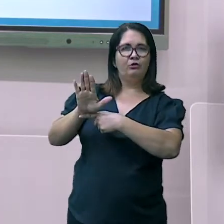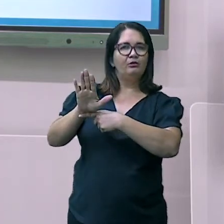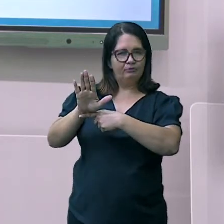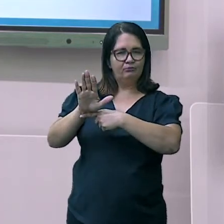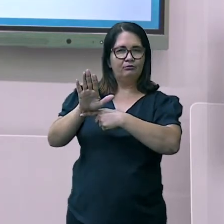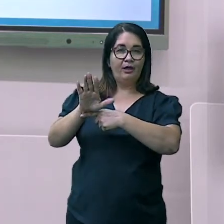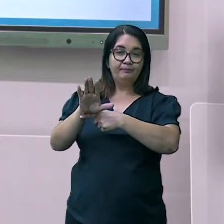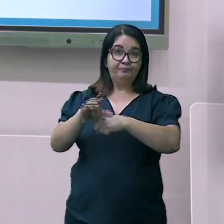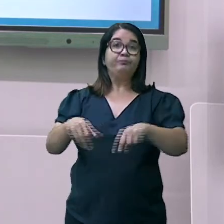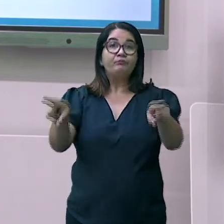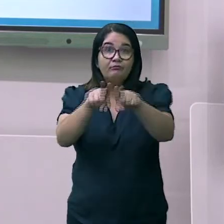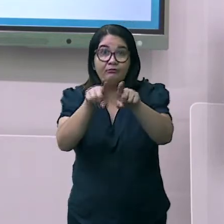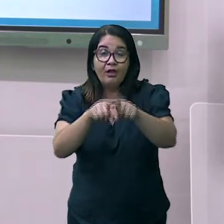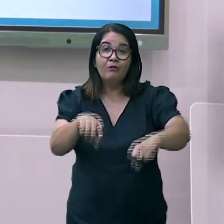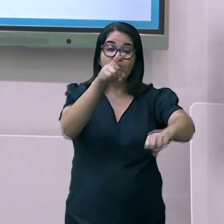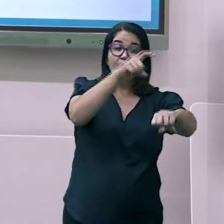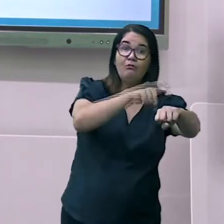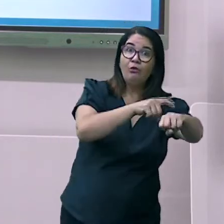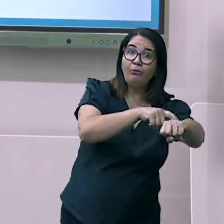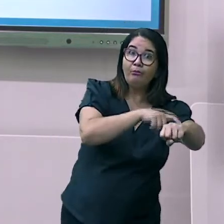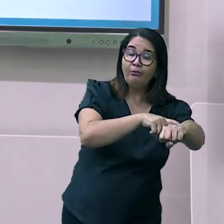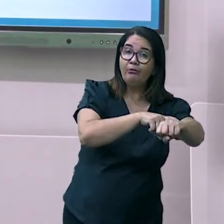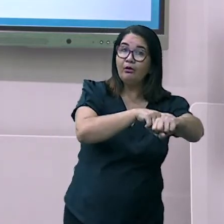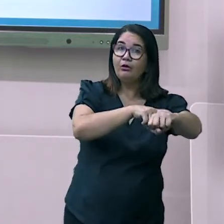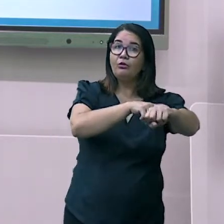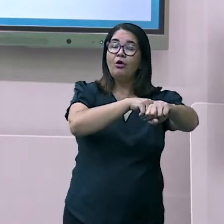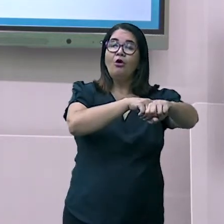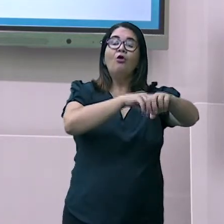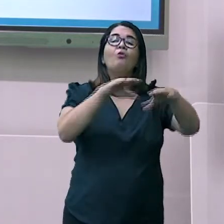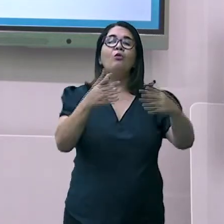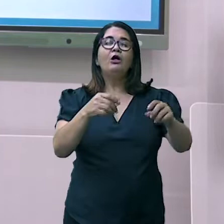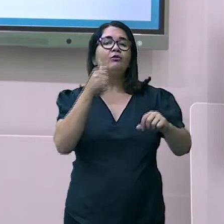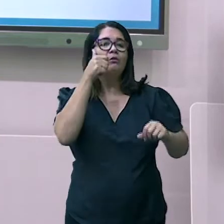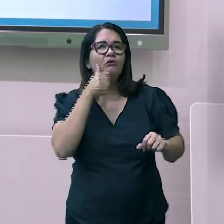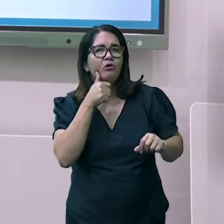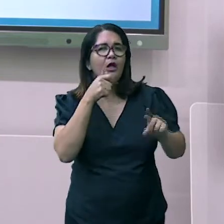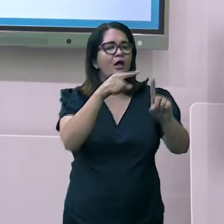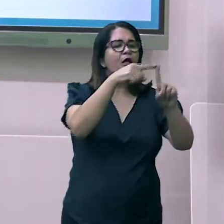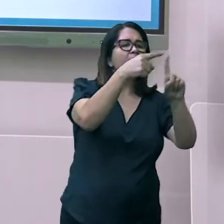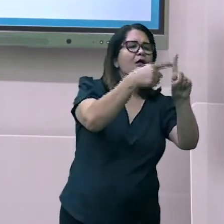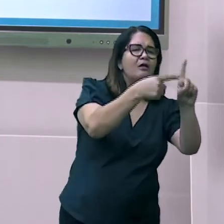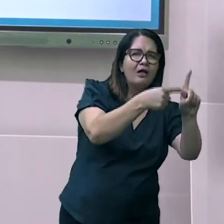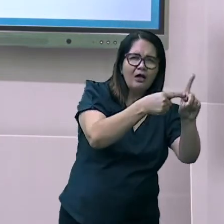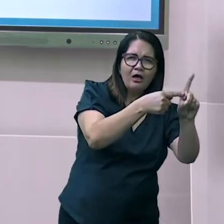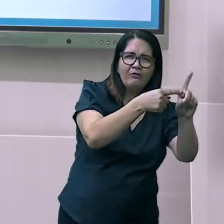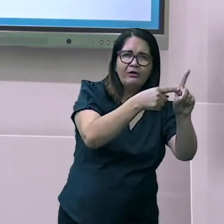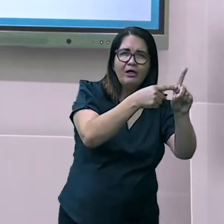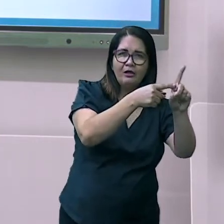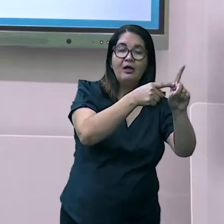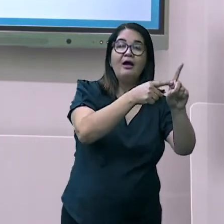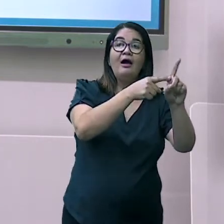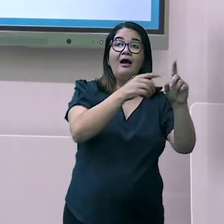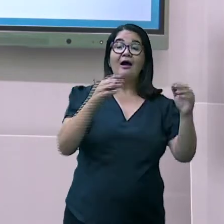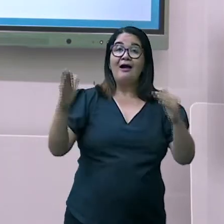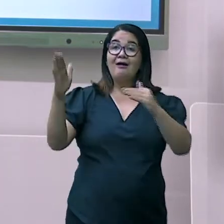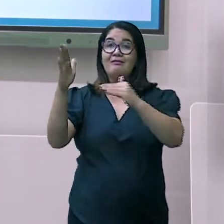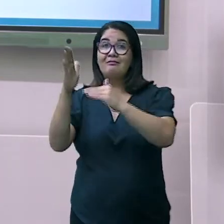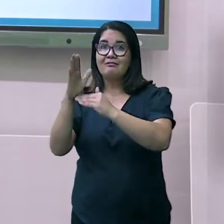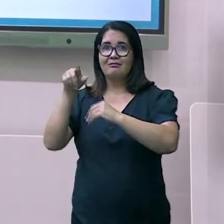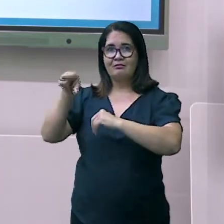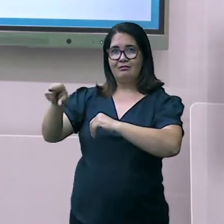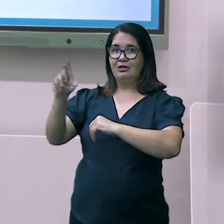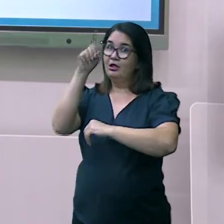gestação, ajudam no parto e também ajudam após a criança ter nascido. Hoje